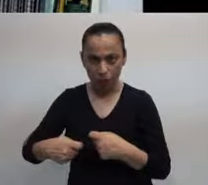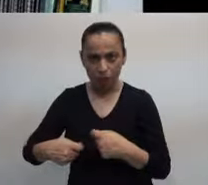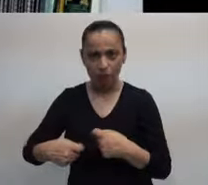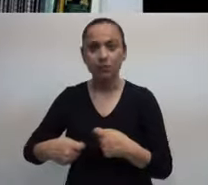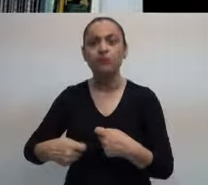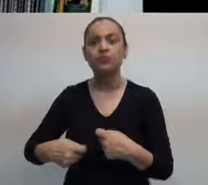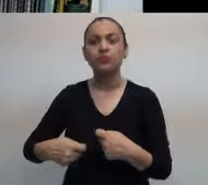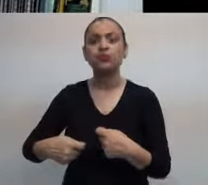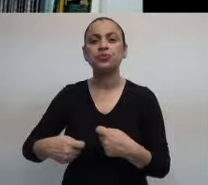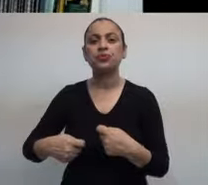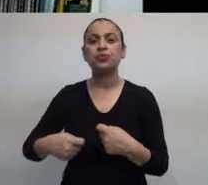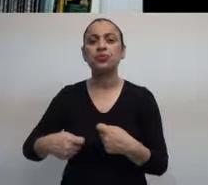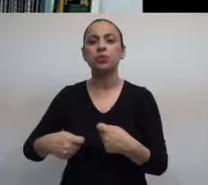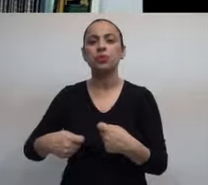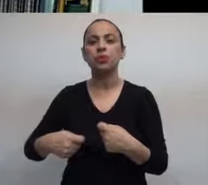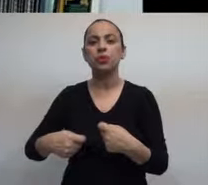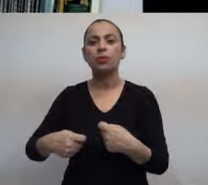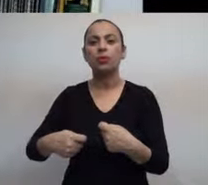econômicas.